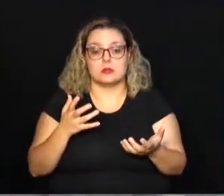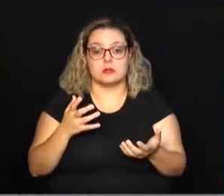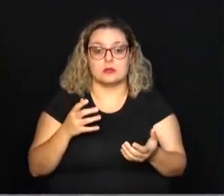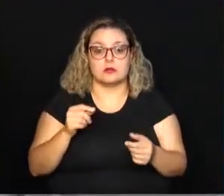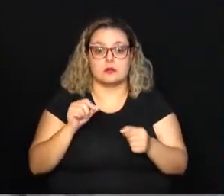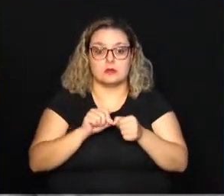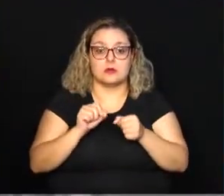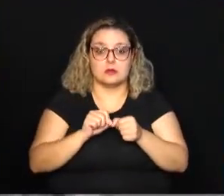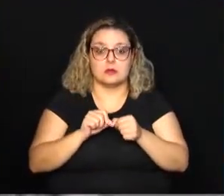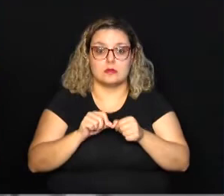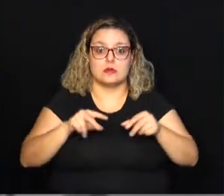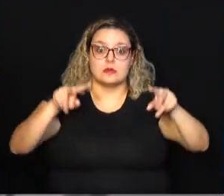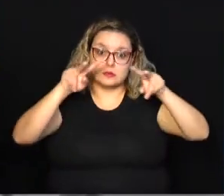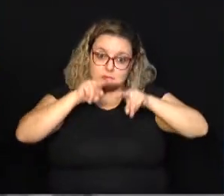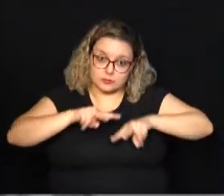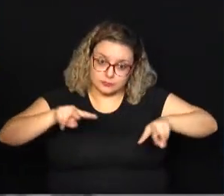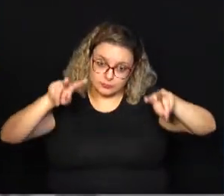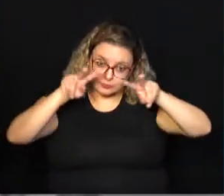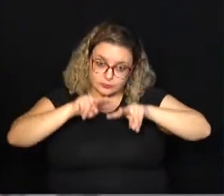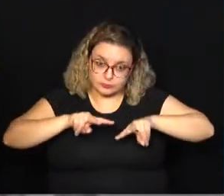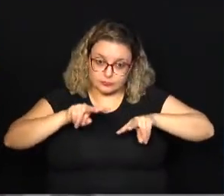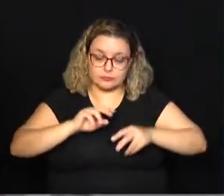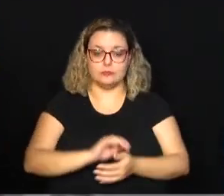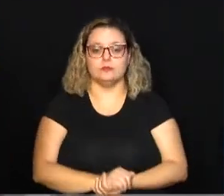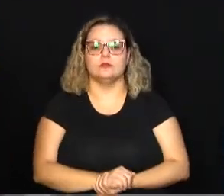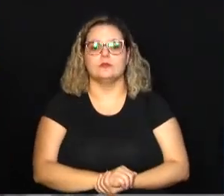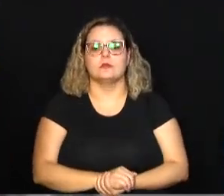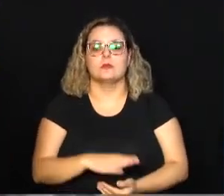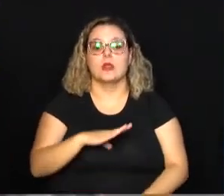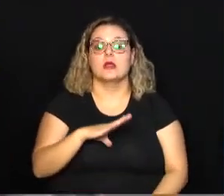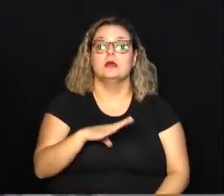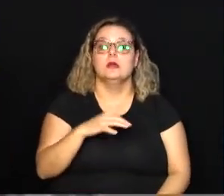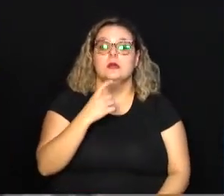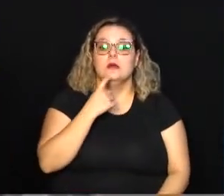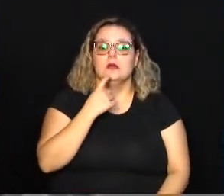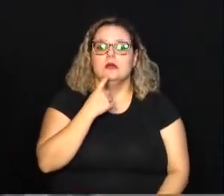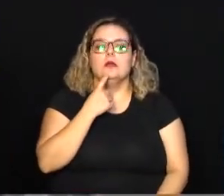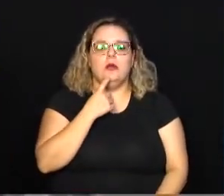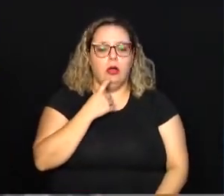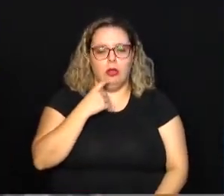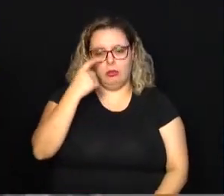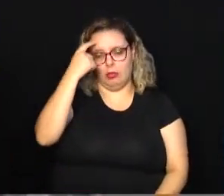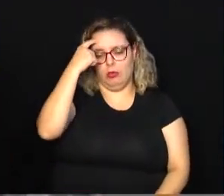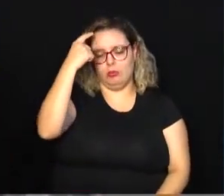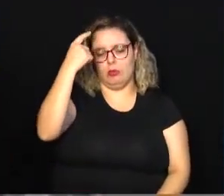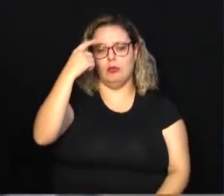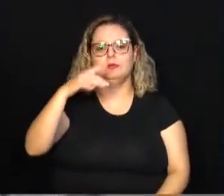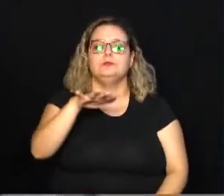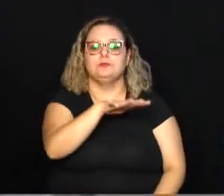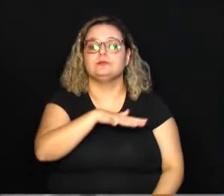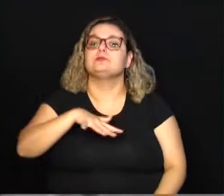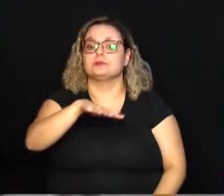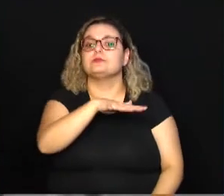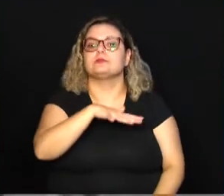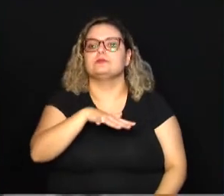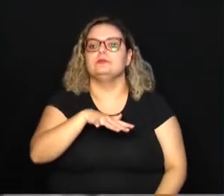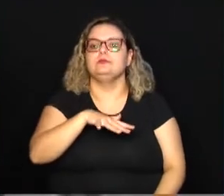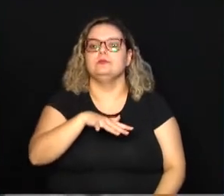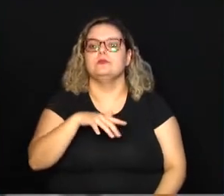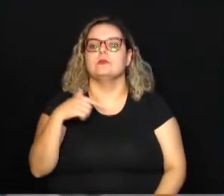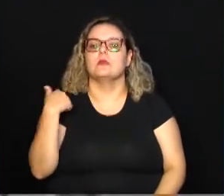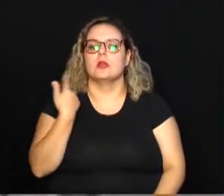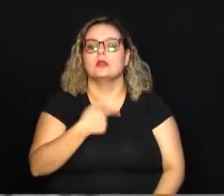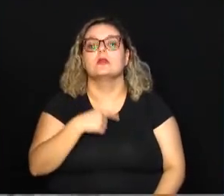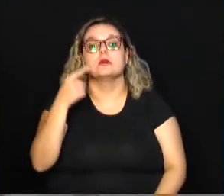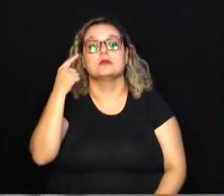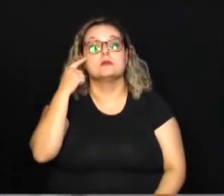pouco esse panorama da situação de Campinas nesse cenário, porque isso é o pano de fundo para a gente